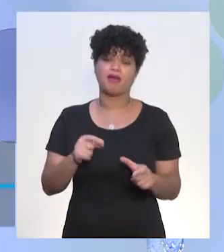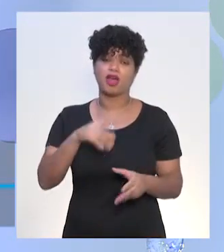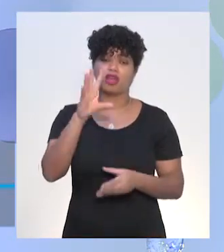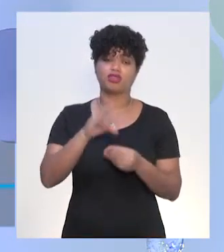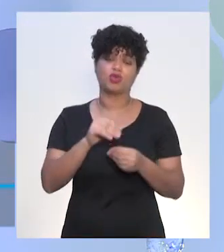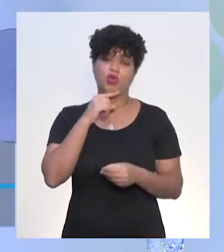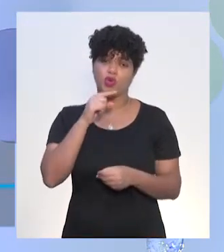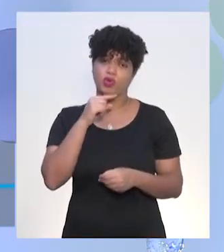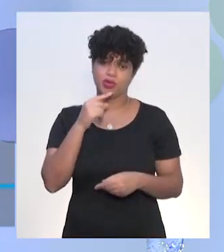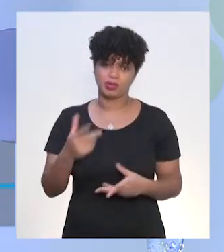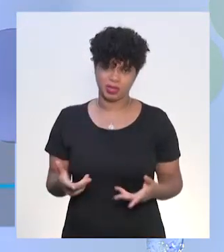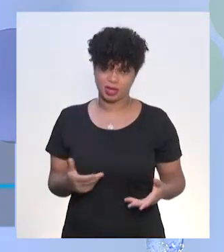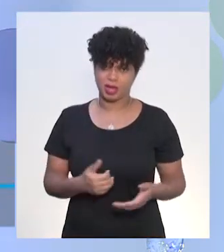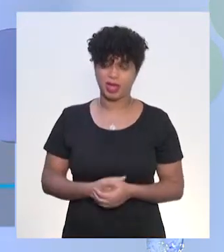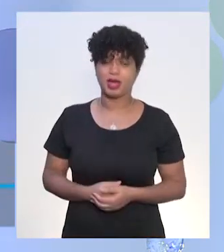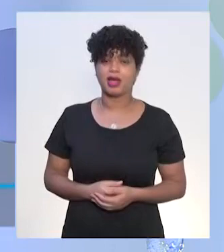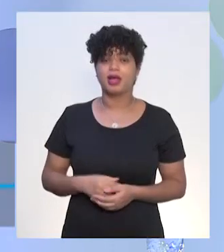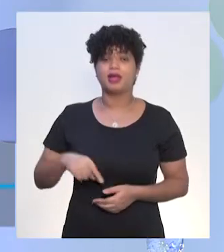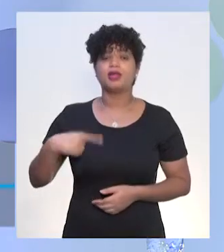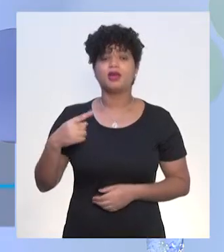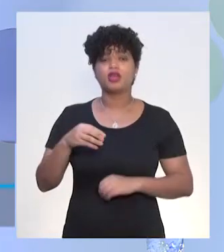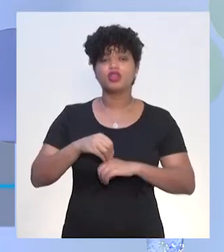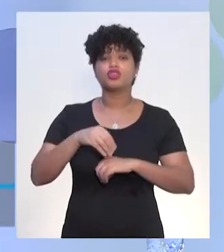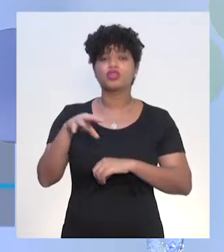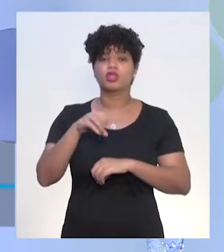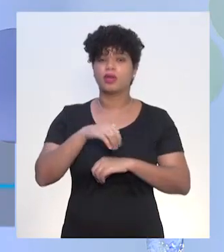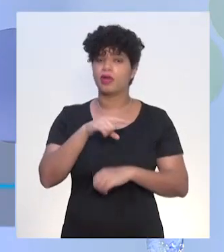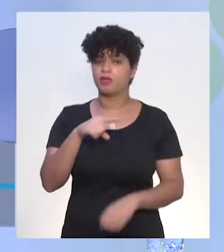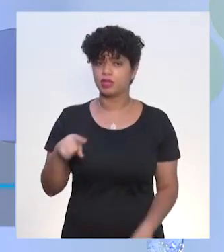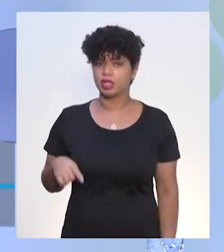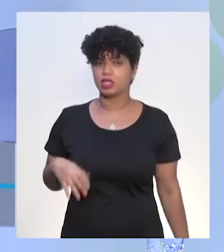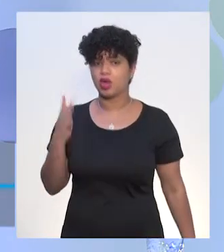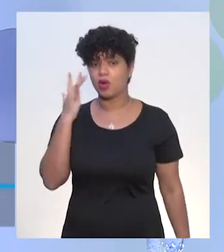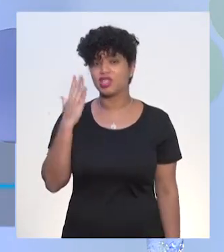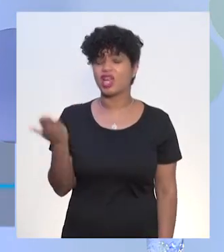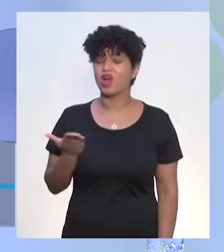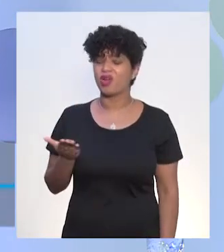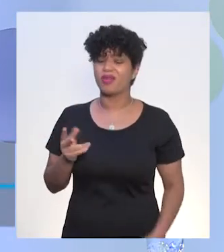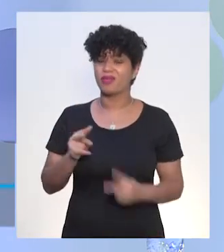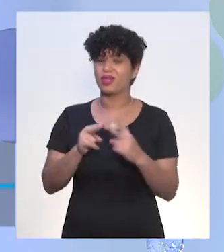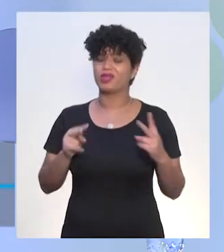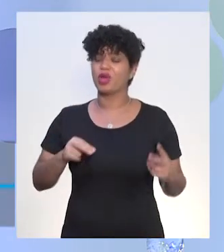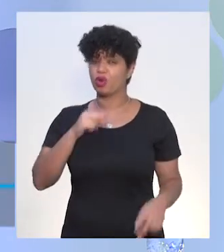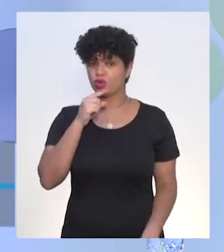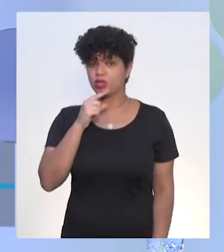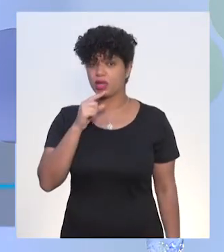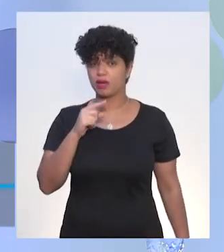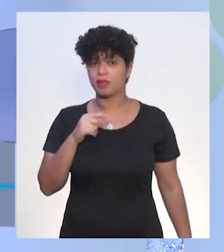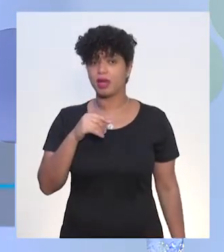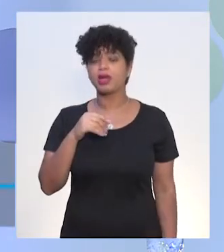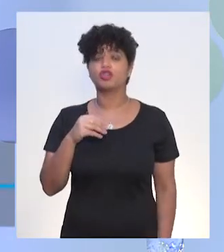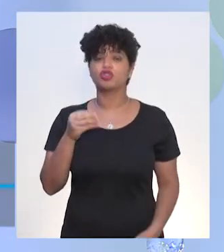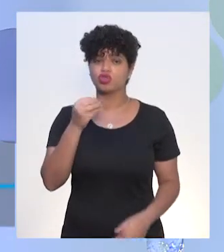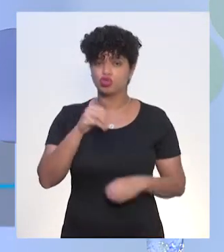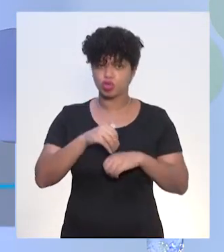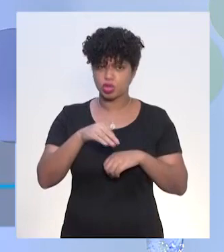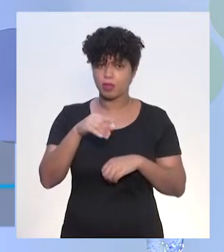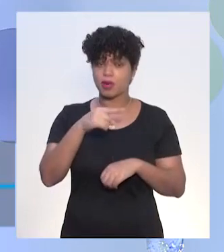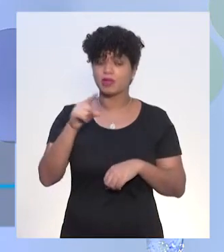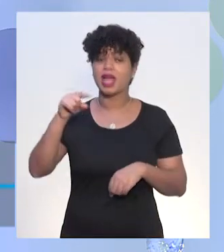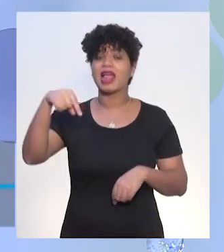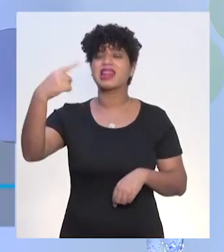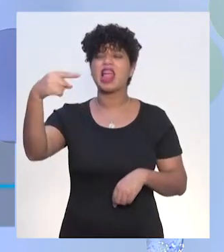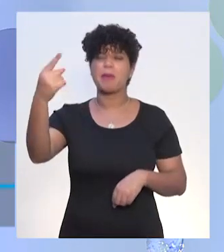sugestão para quando o possível né Eu acredito que essa dinâmica não dê para fazer virtualmente mas quando possível já que tá no